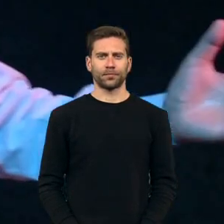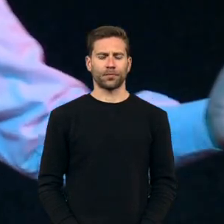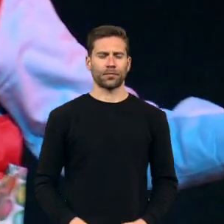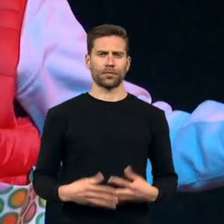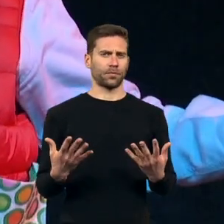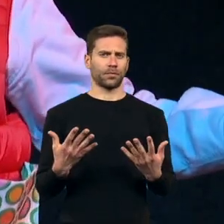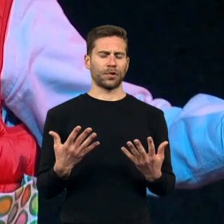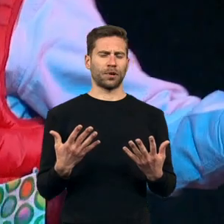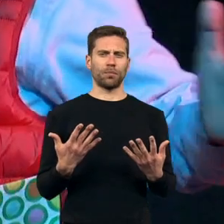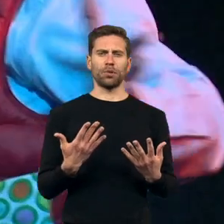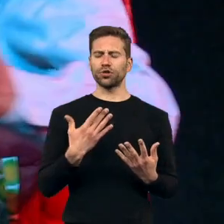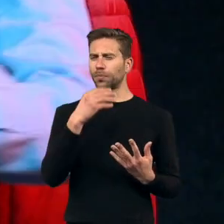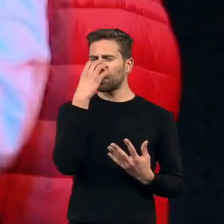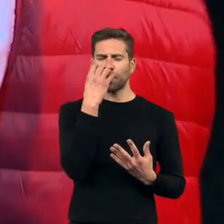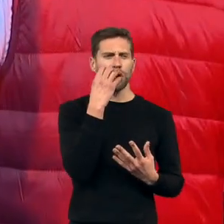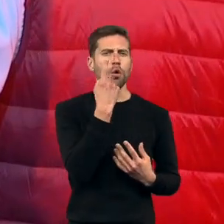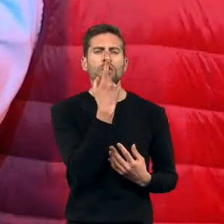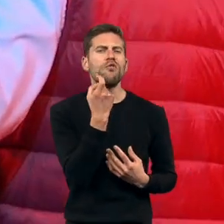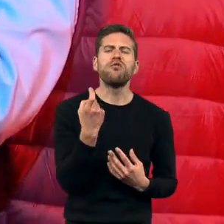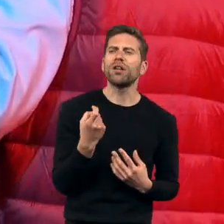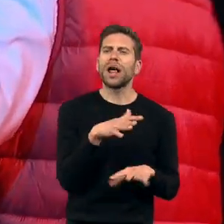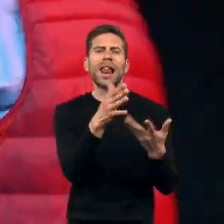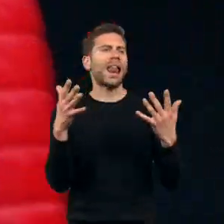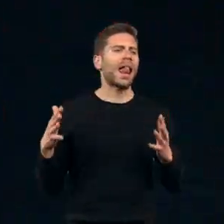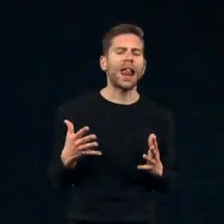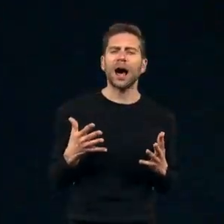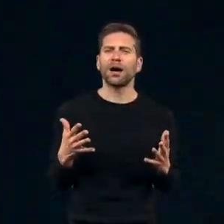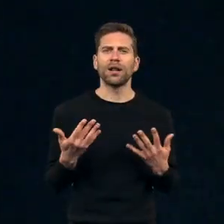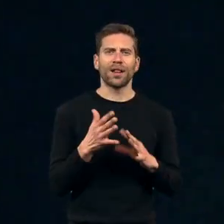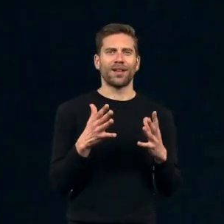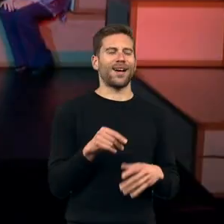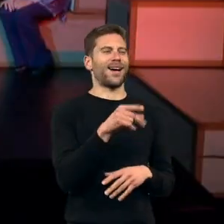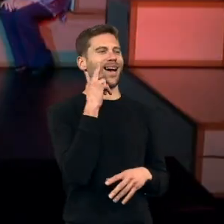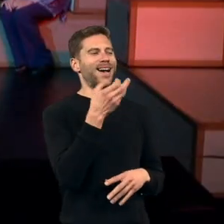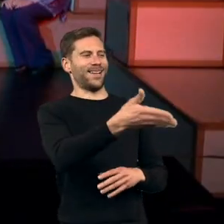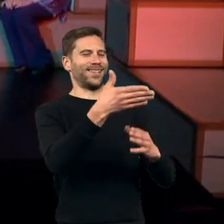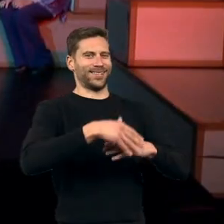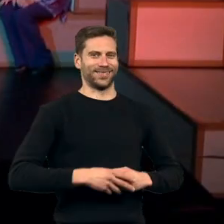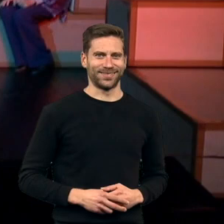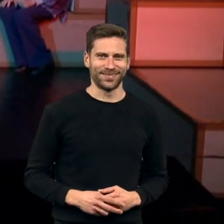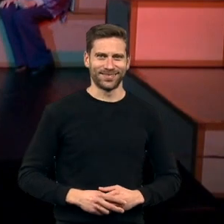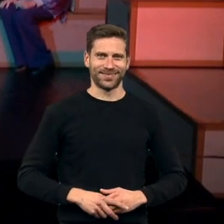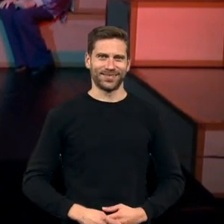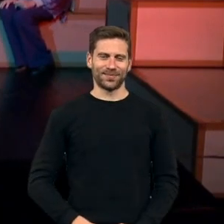Mas onde é que está o Butterfly? Butterfly! Ah, estás aqui,